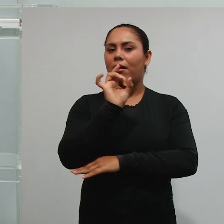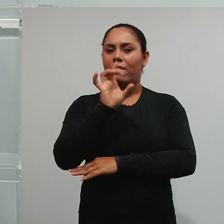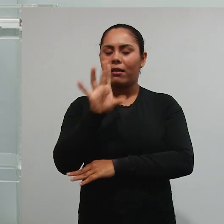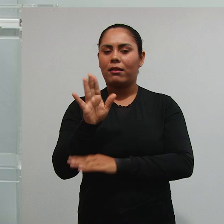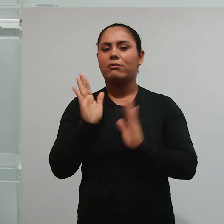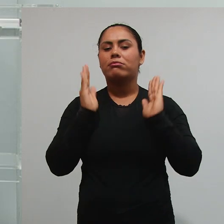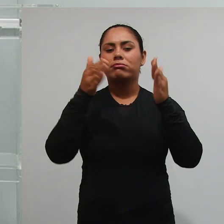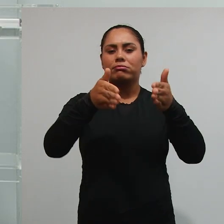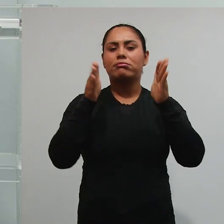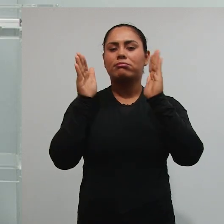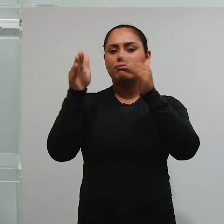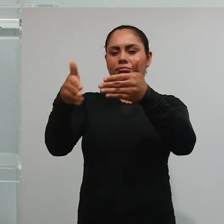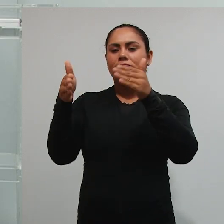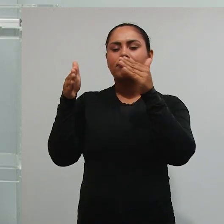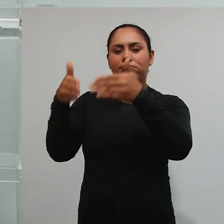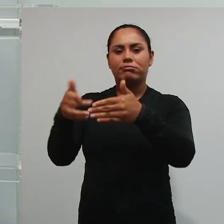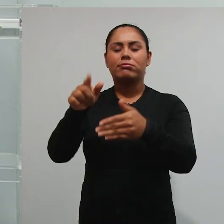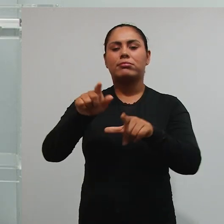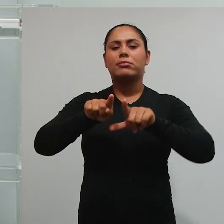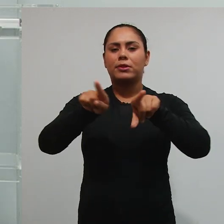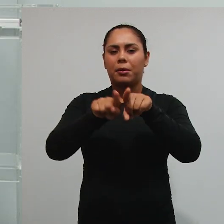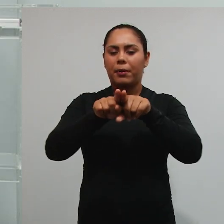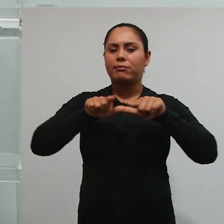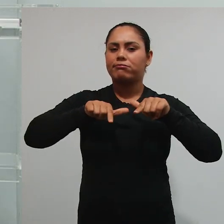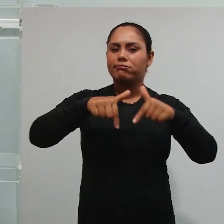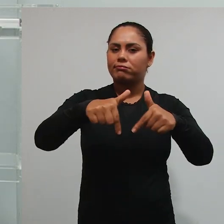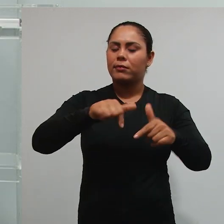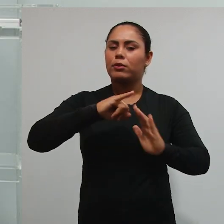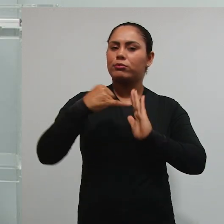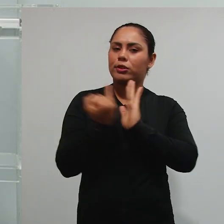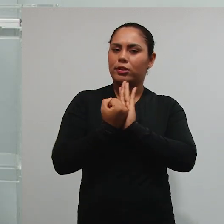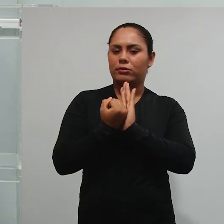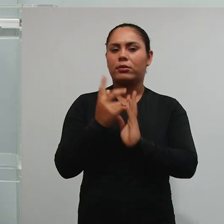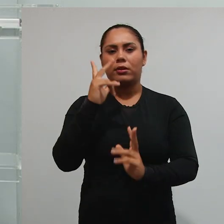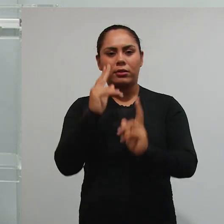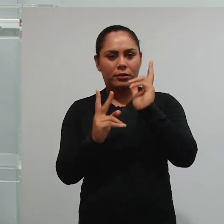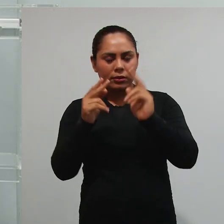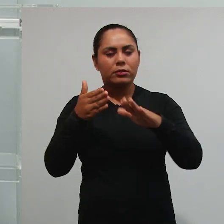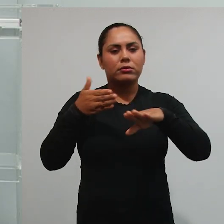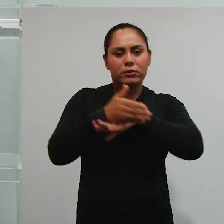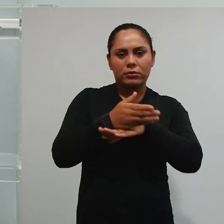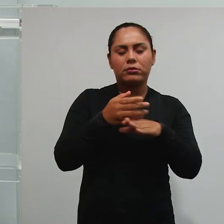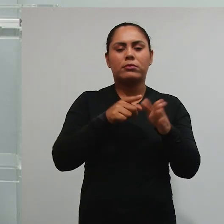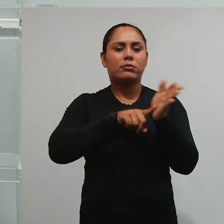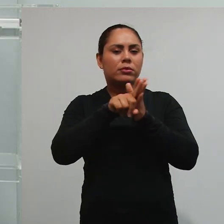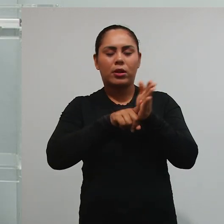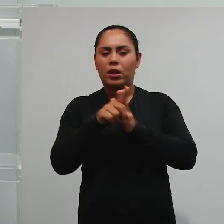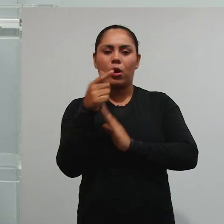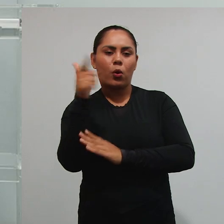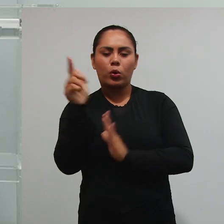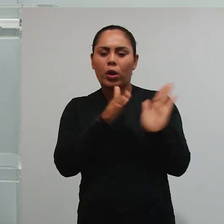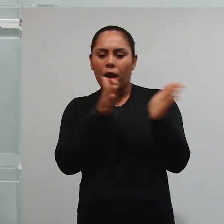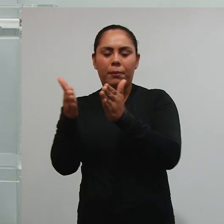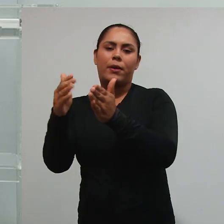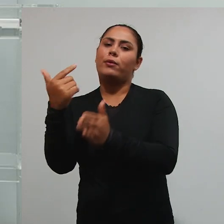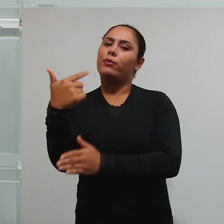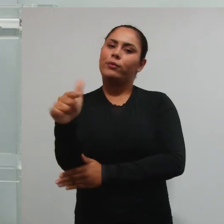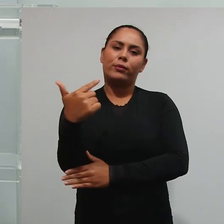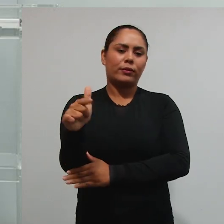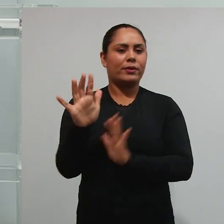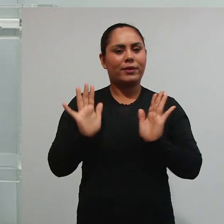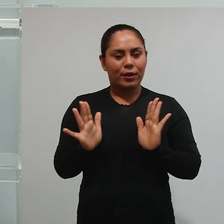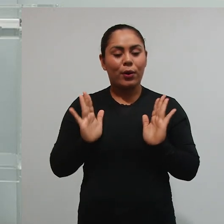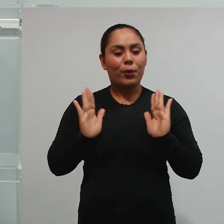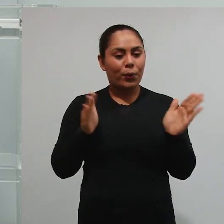e observar e fazer, né, executar ali de acordo com a formatação. Consulta e faz, não tem outro caminho.